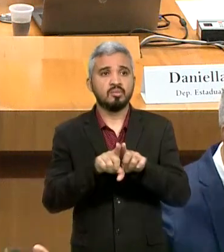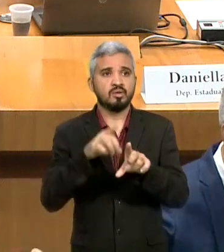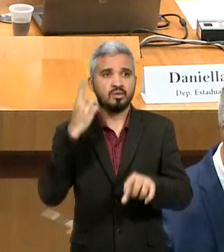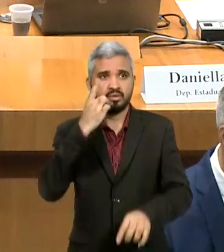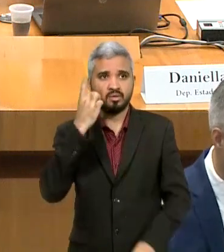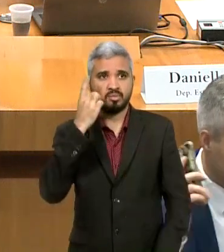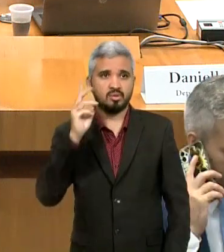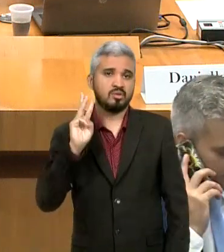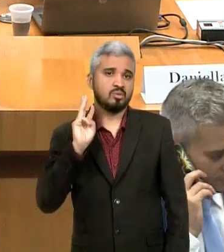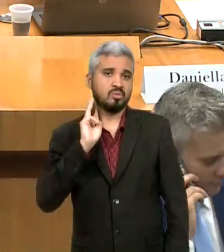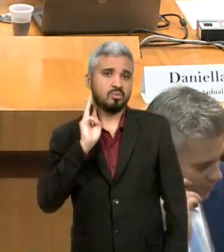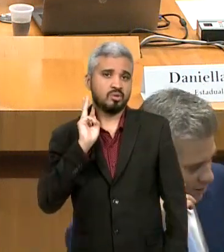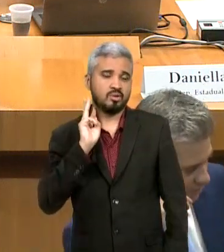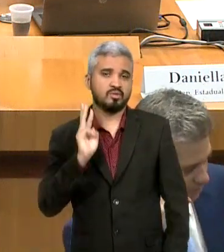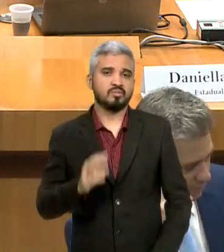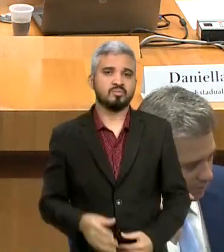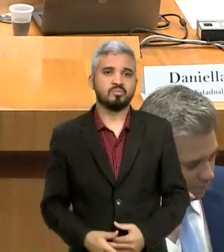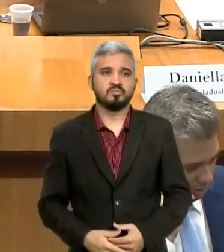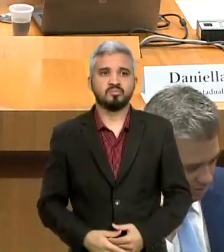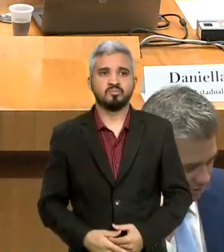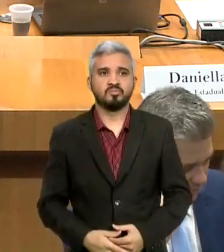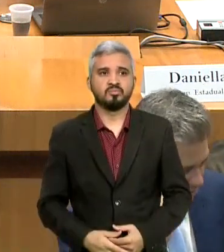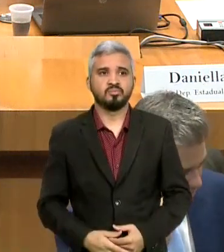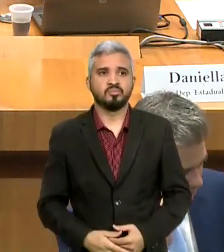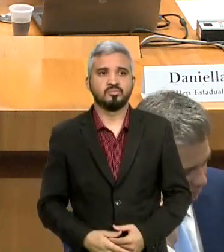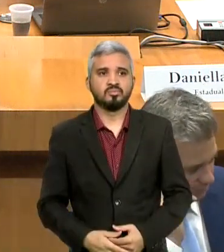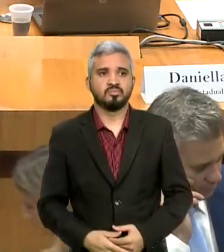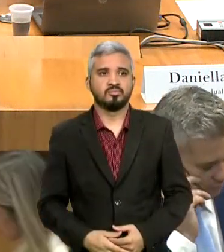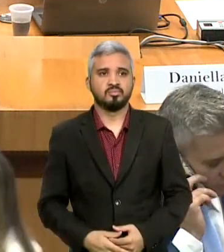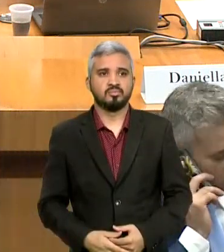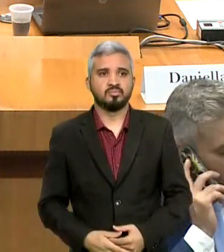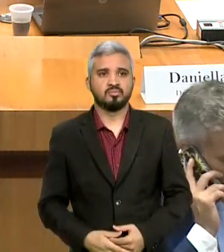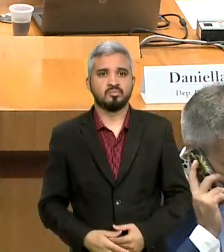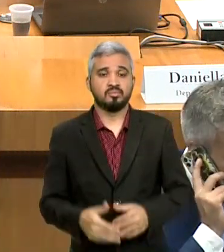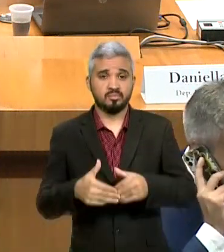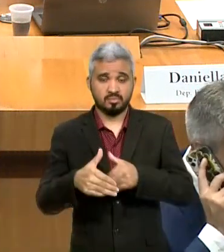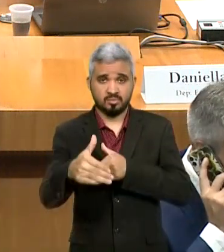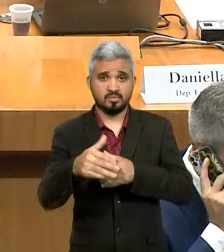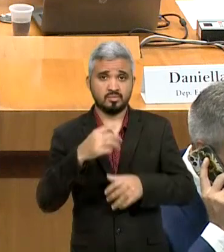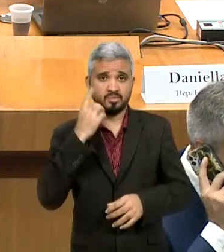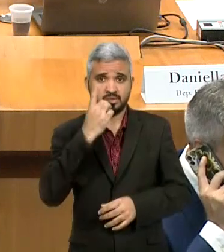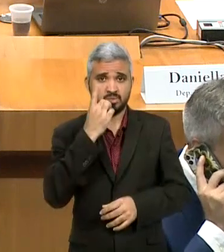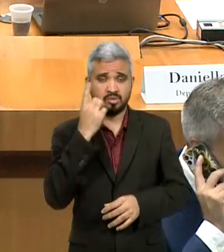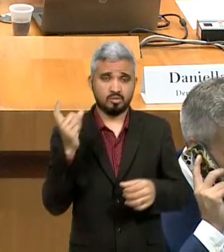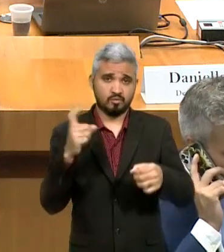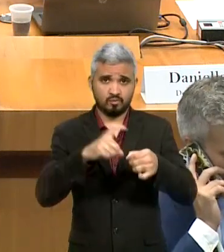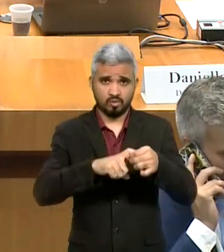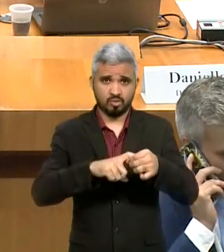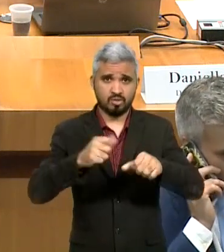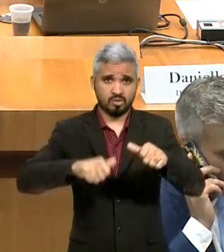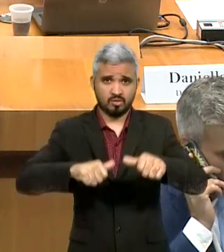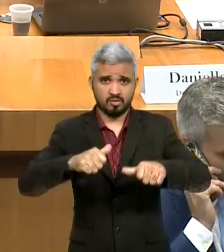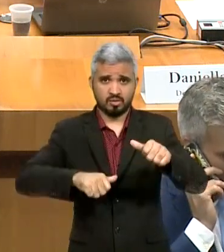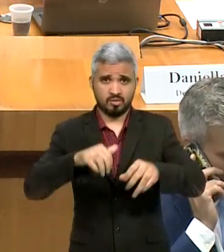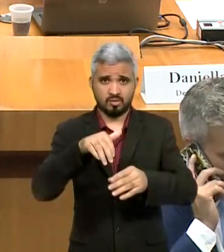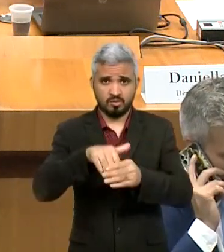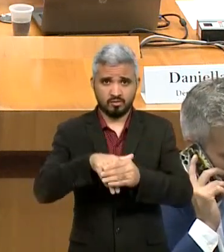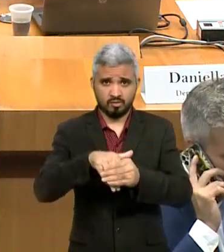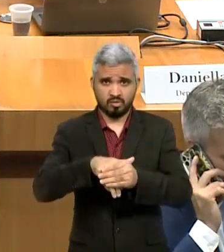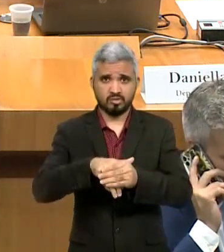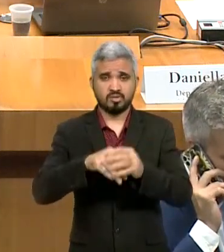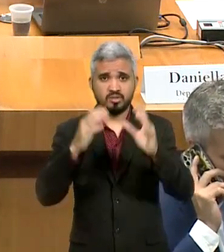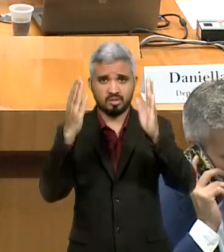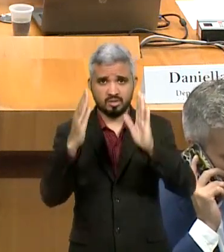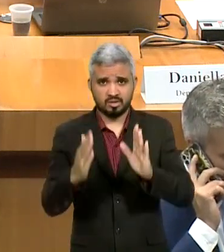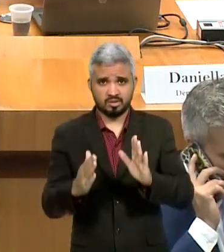também está perto aí da mesa diretora. Logo mais, os deputados voltam à ordem do dia para analisar os